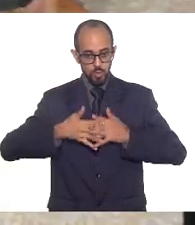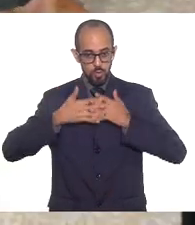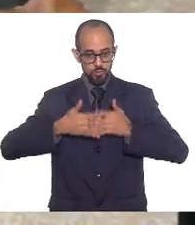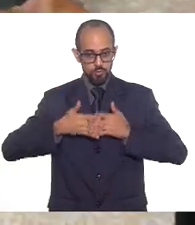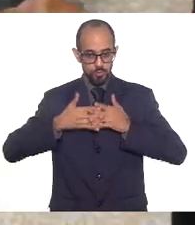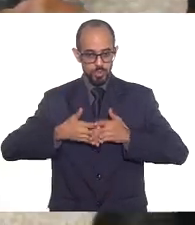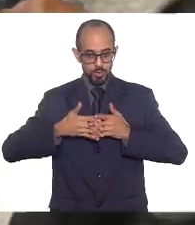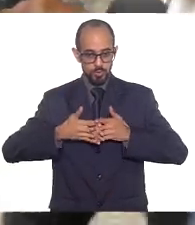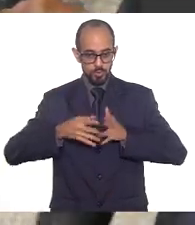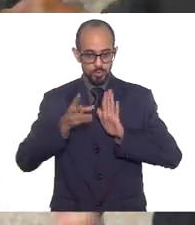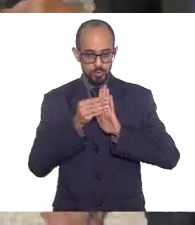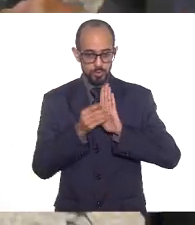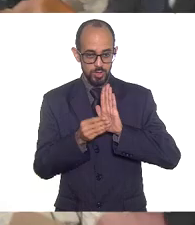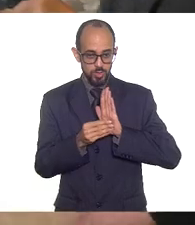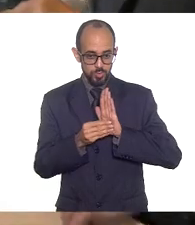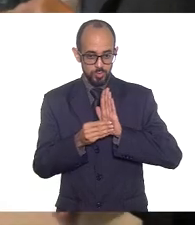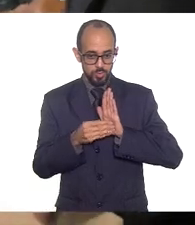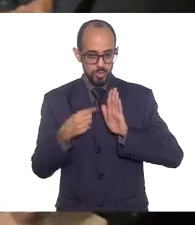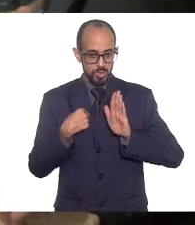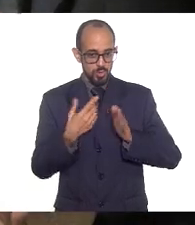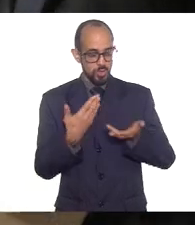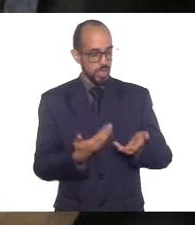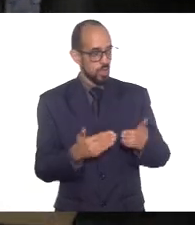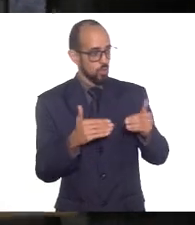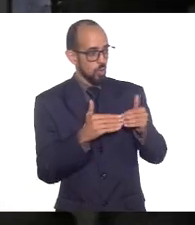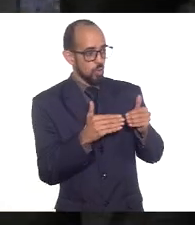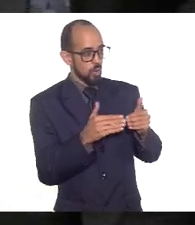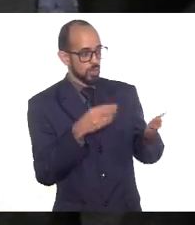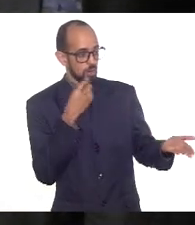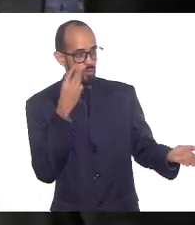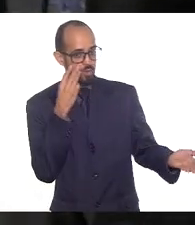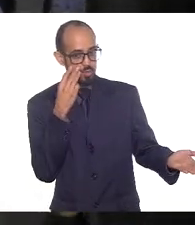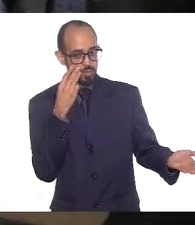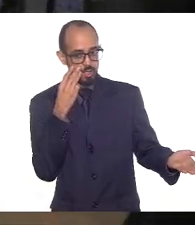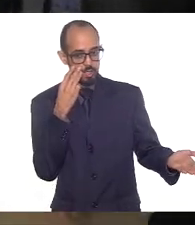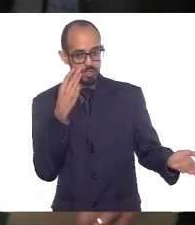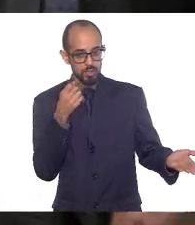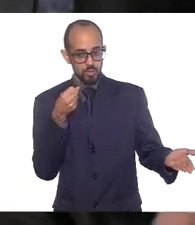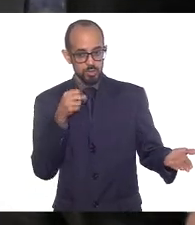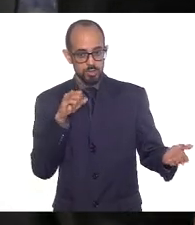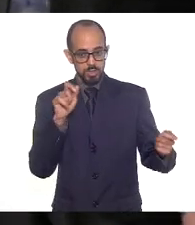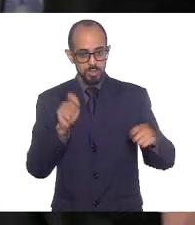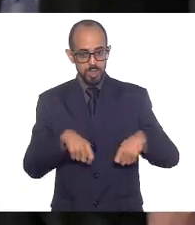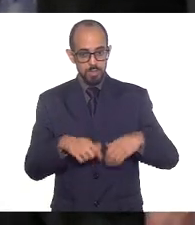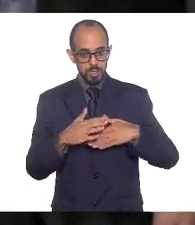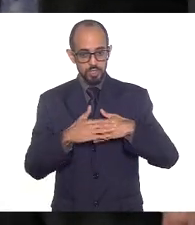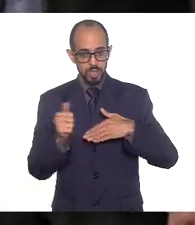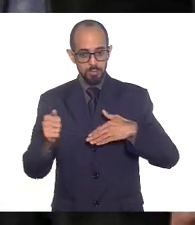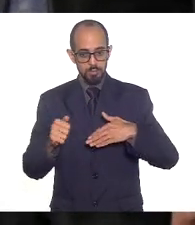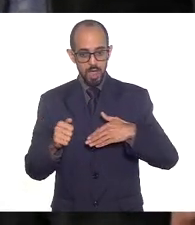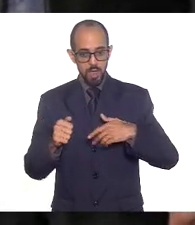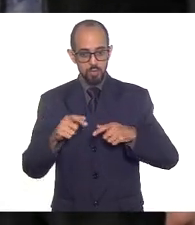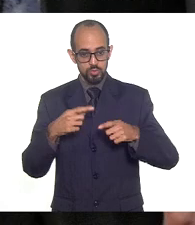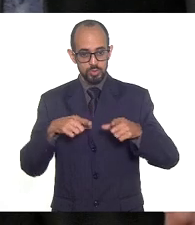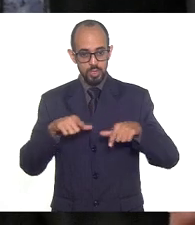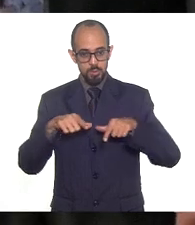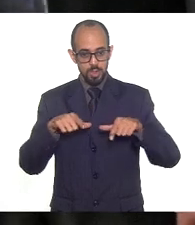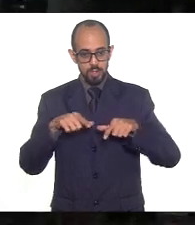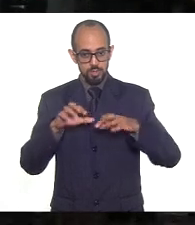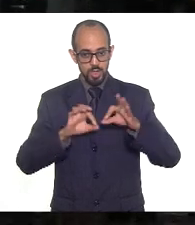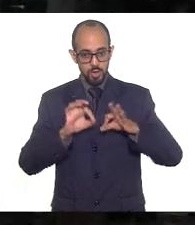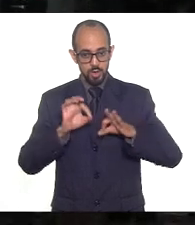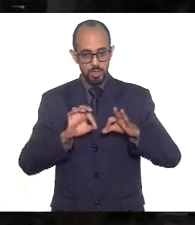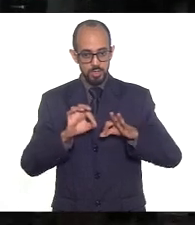matéria e eu quero concordar conectado waldex posso ele se pudesse a nossa voz alta que ele mentindo novo aparecer para seu